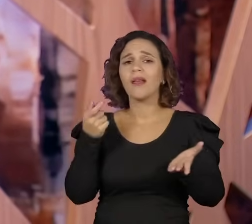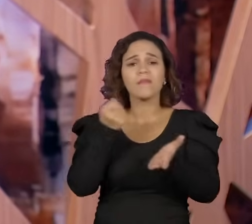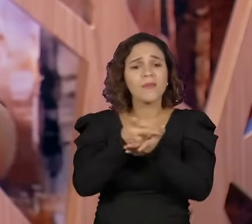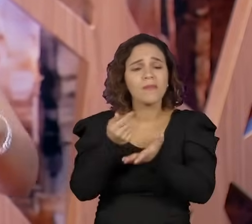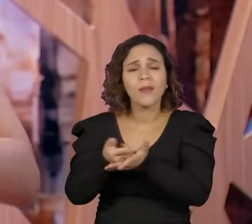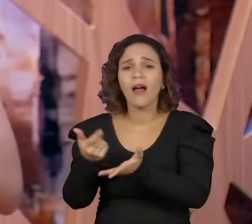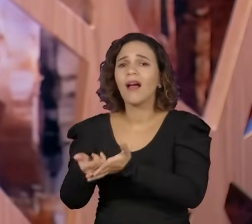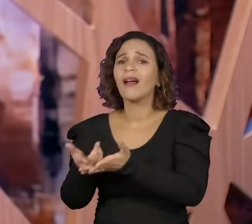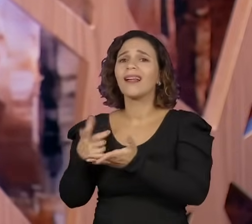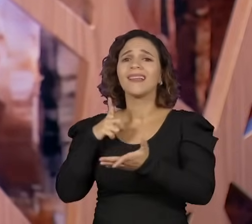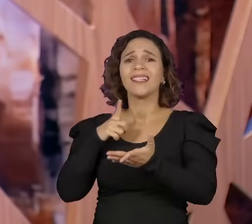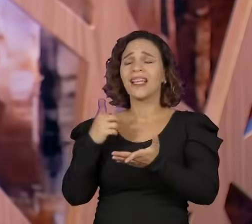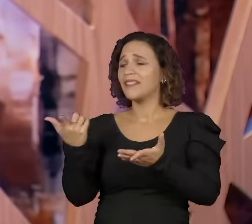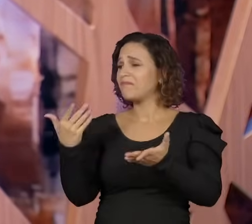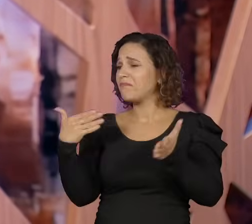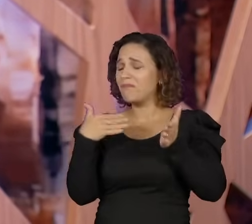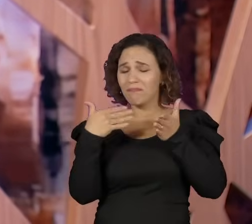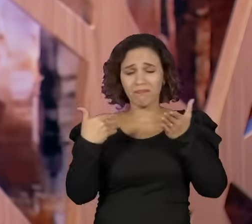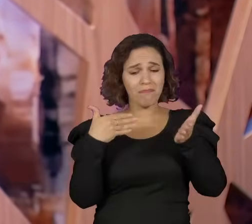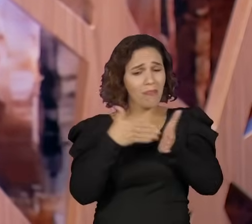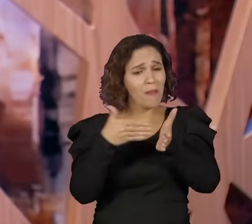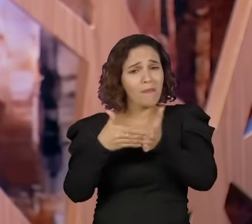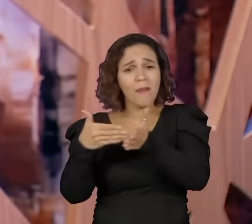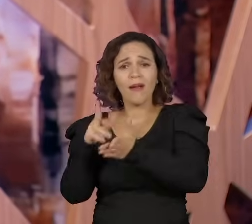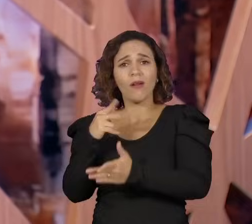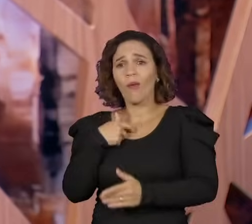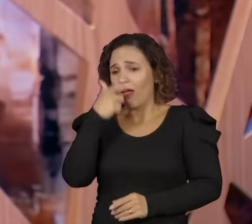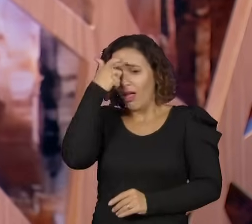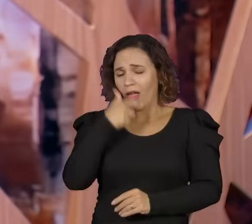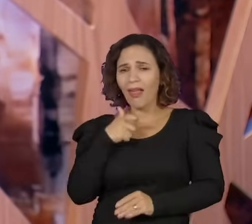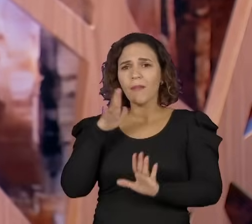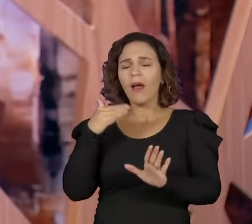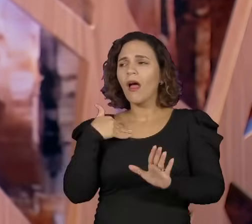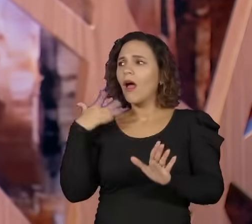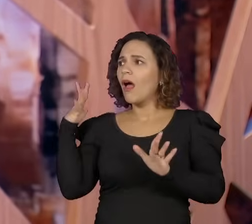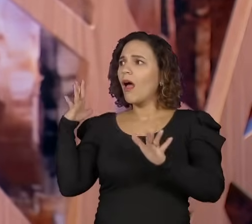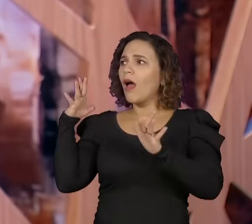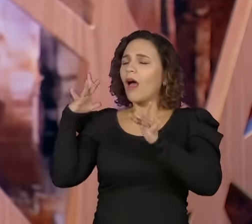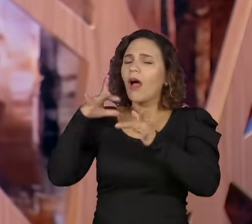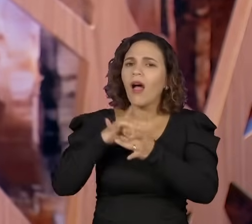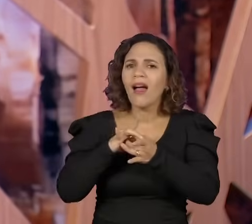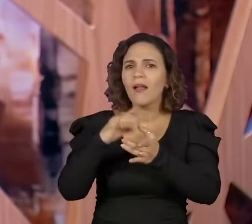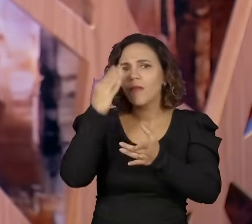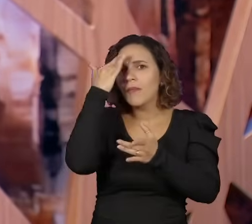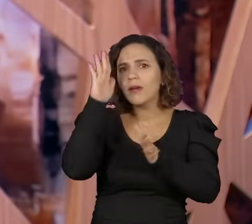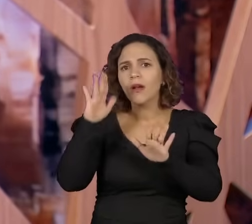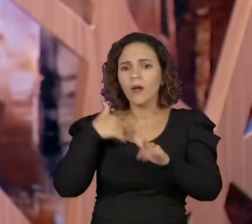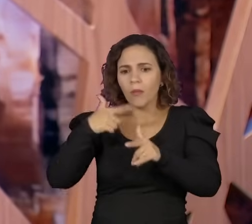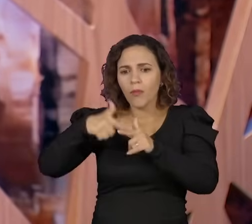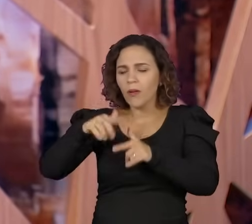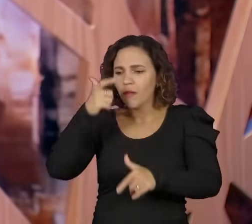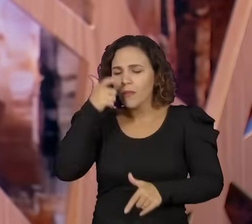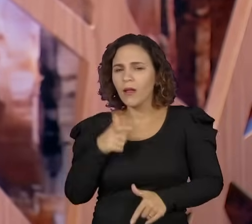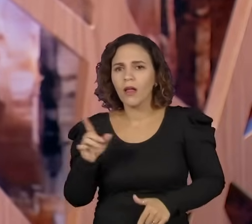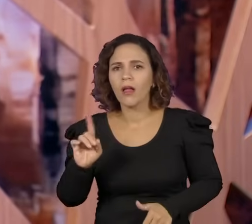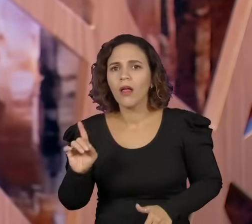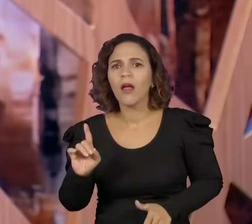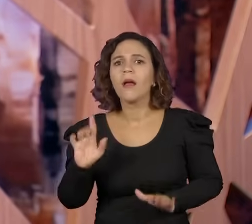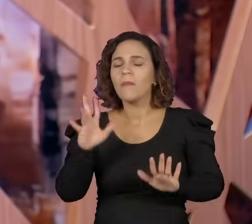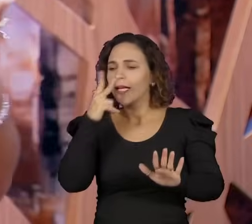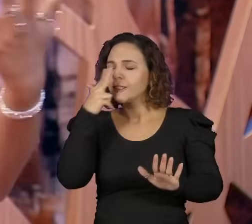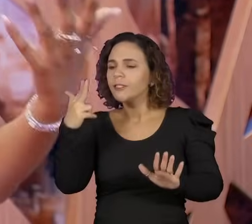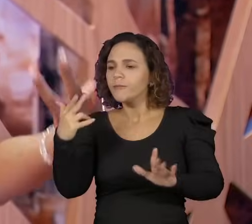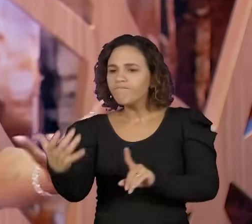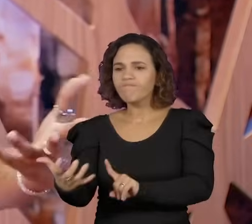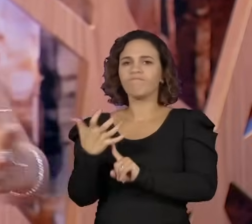com N atravessamentos estruturais que não é sobre a individualidade dela, mas até ela entender, muitas vezes, que, putz, não é um problema meu. Beleza, isso me atravessa,